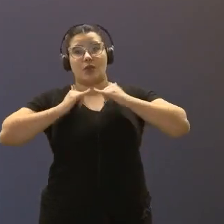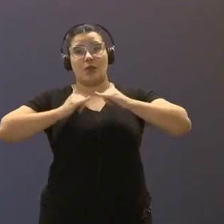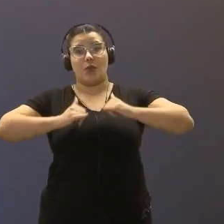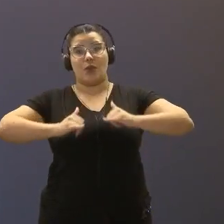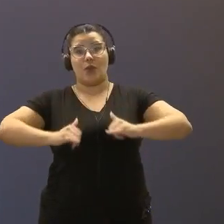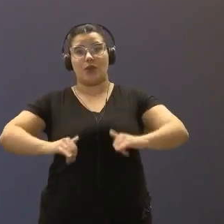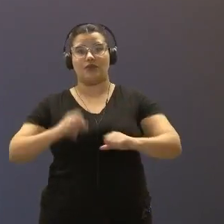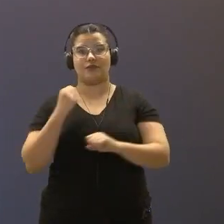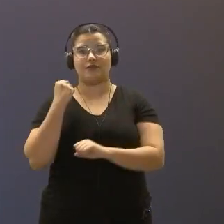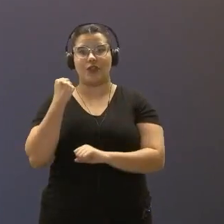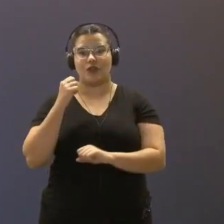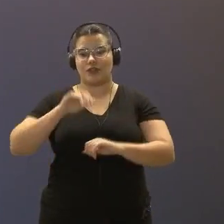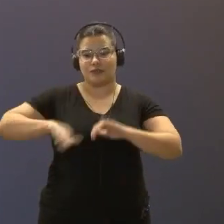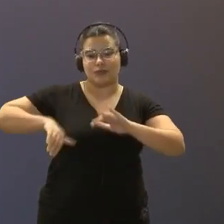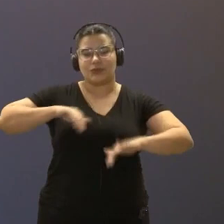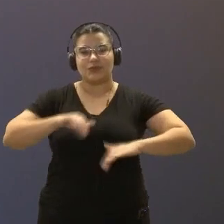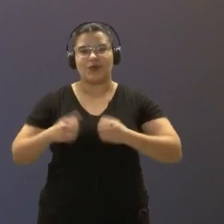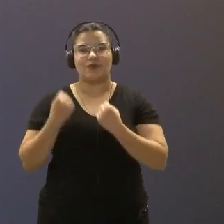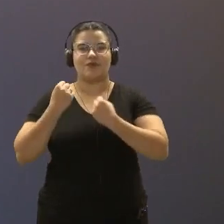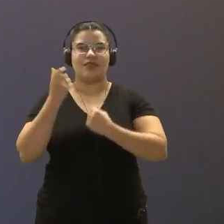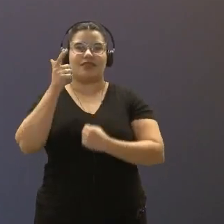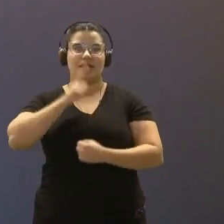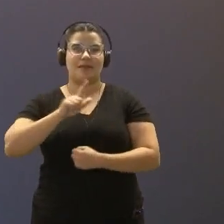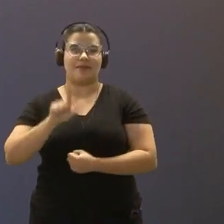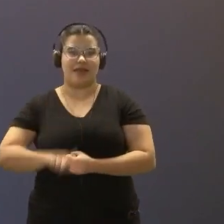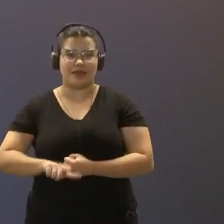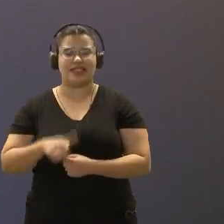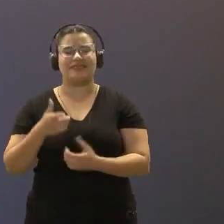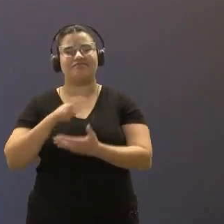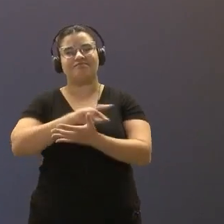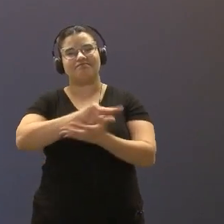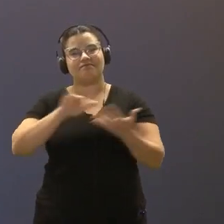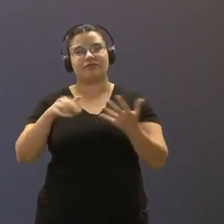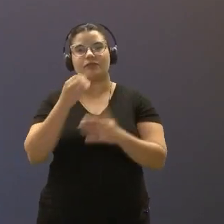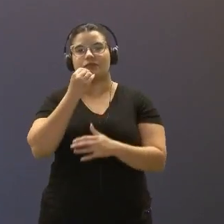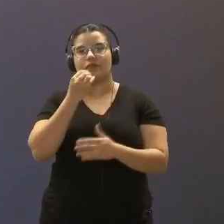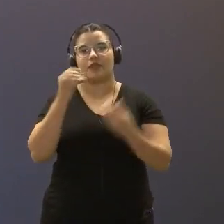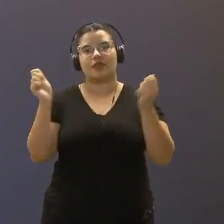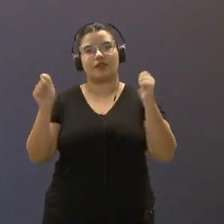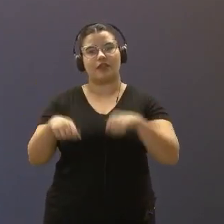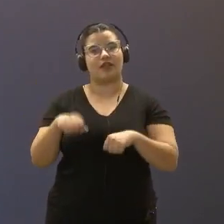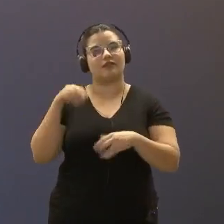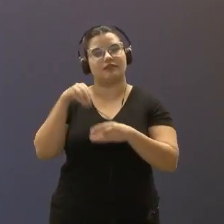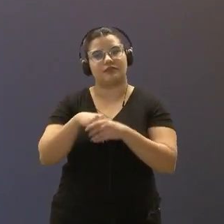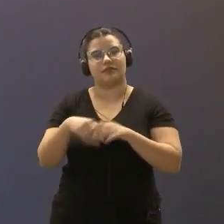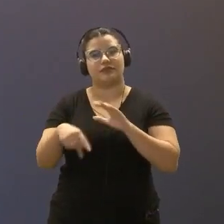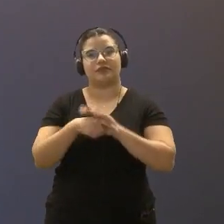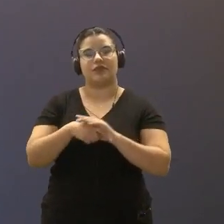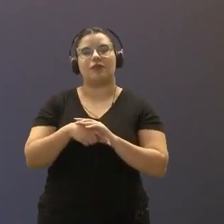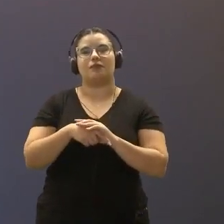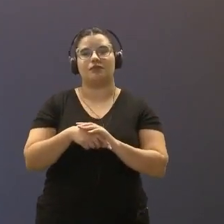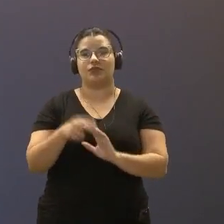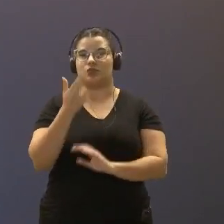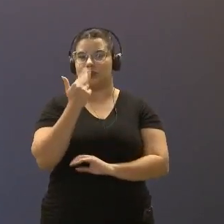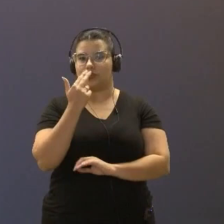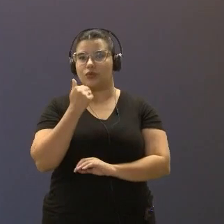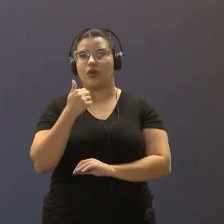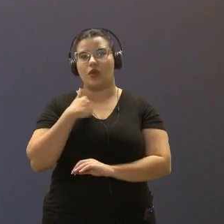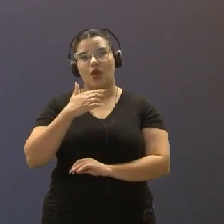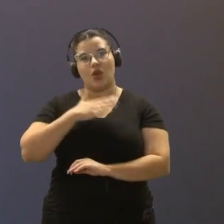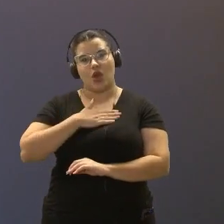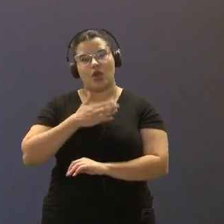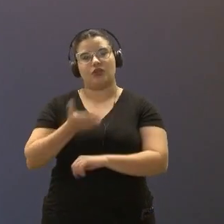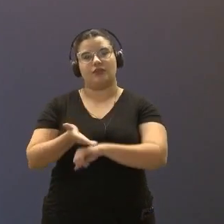embaixo. Então, sabe, são várias oportunidades que a gente tem por Nutren Control. Mas para DM1 eu gosto muito do